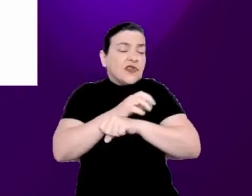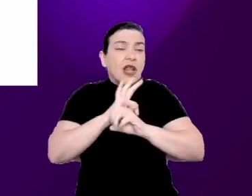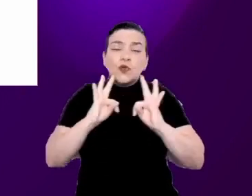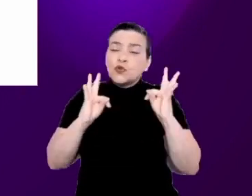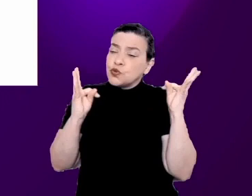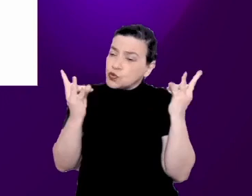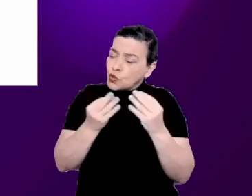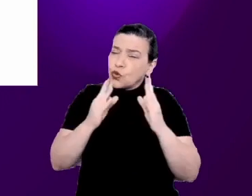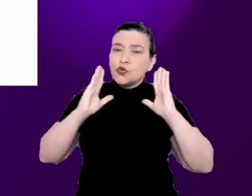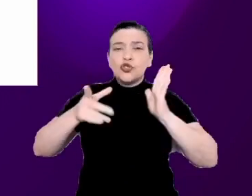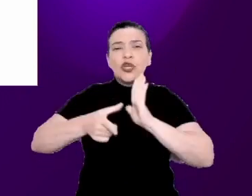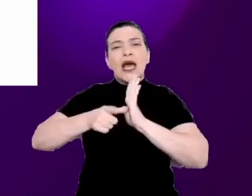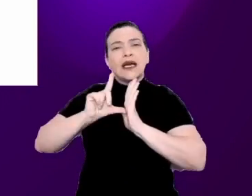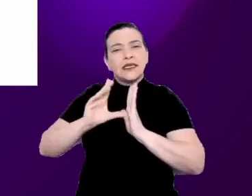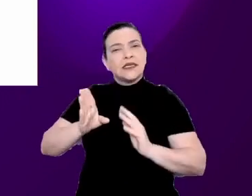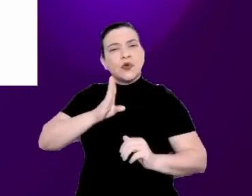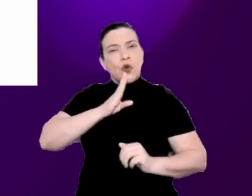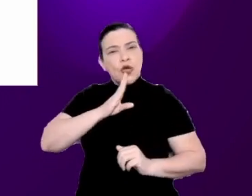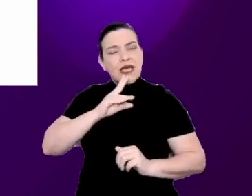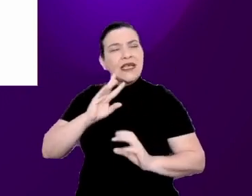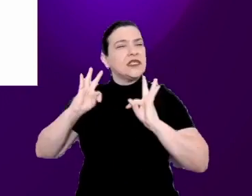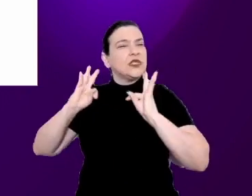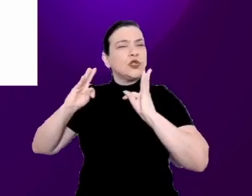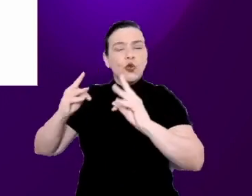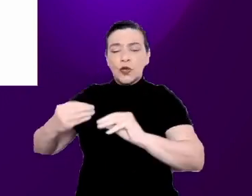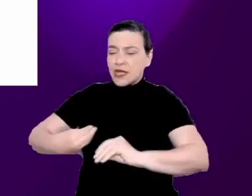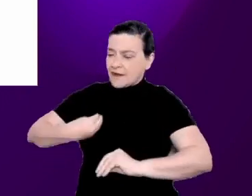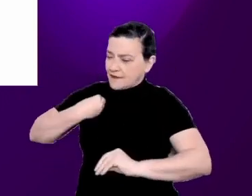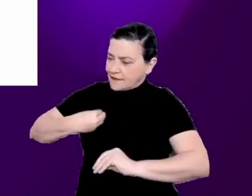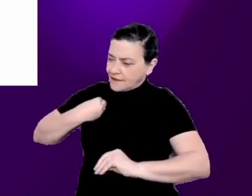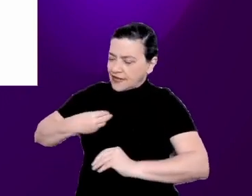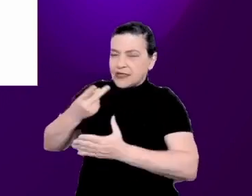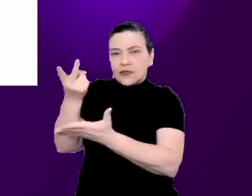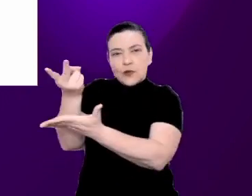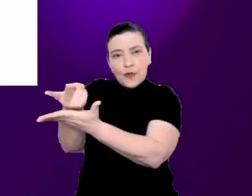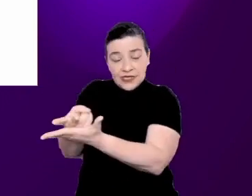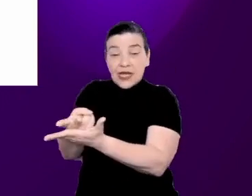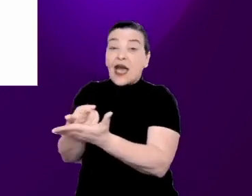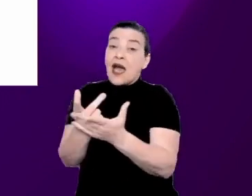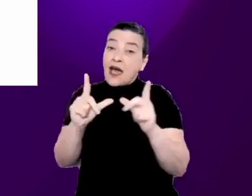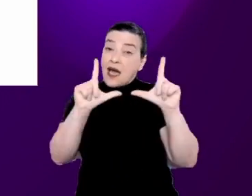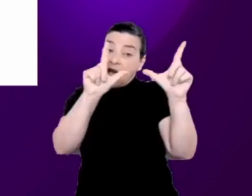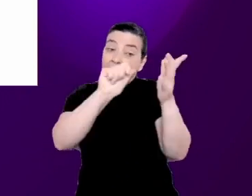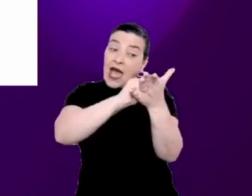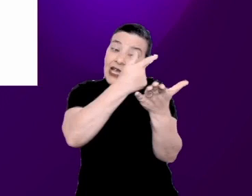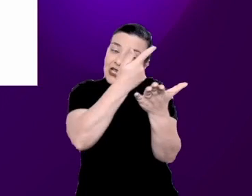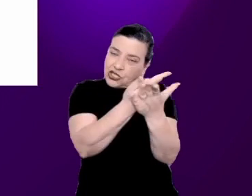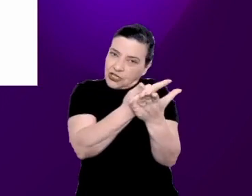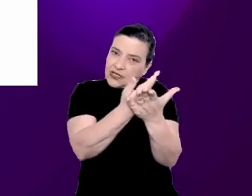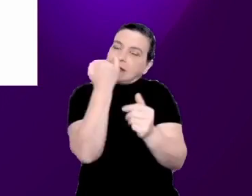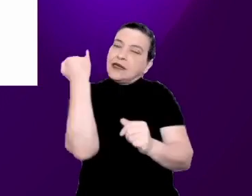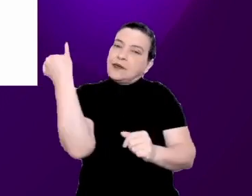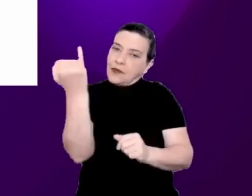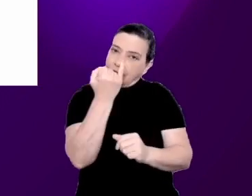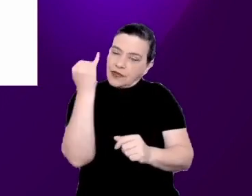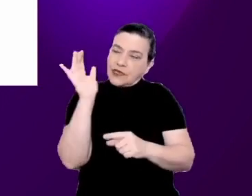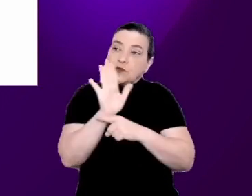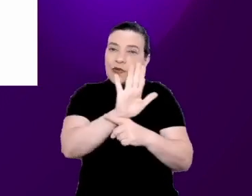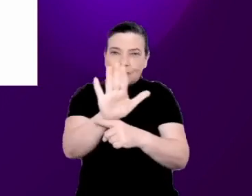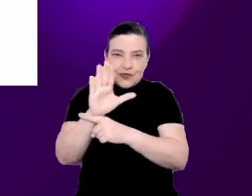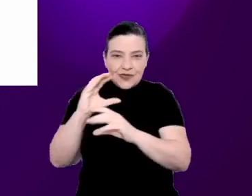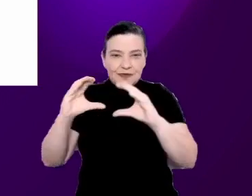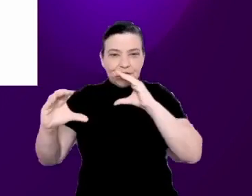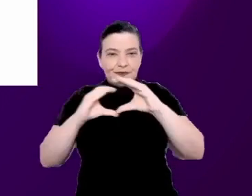entre no quarto, tá? Então, o quadro Minha Agenda, ele é bastante importante para garantir essa comunicação. Como nós